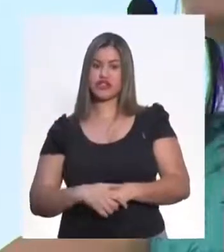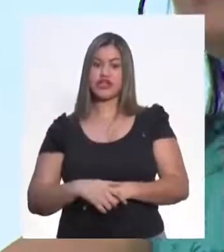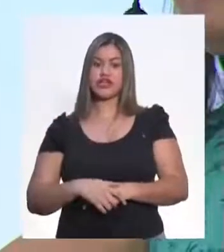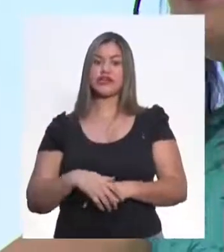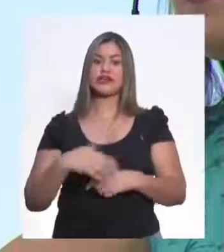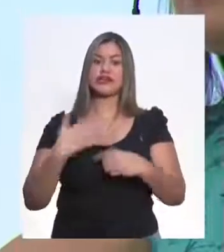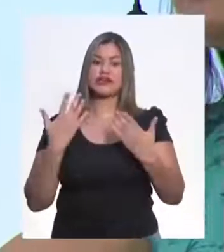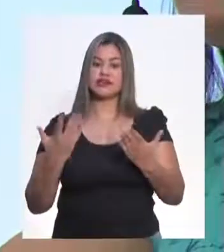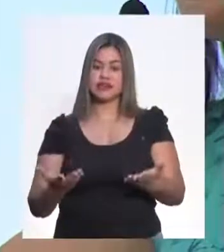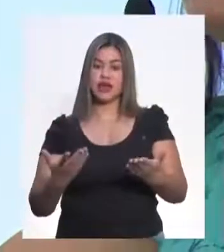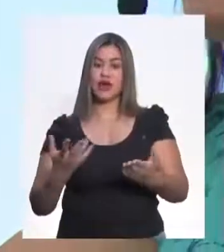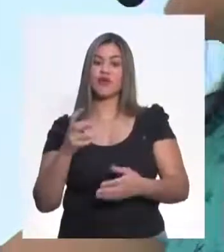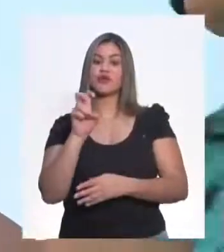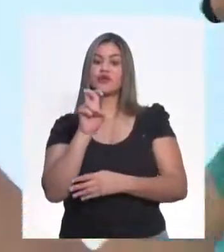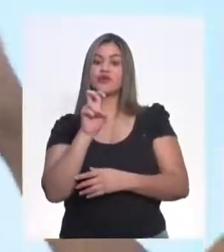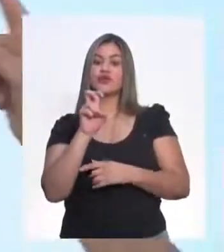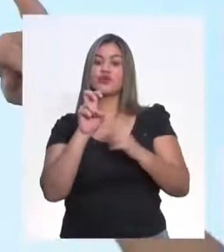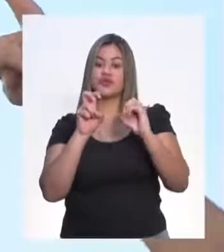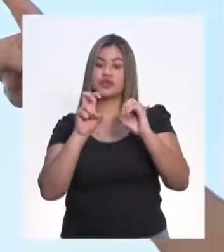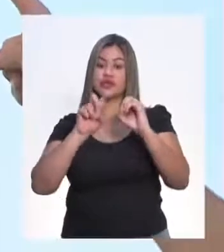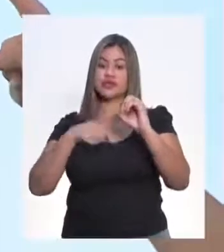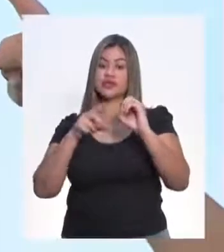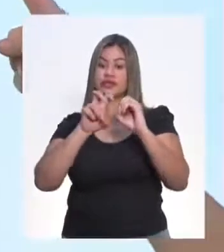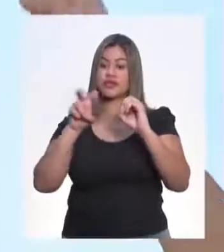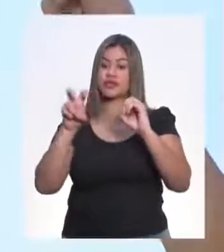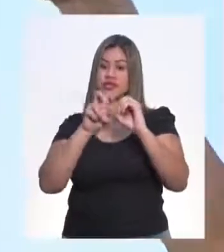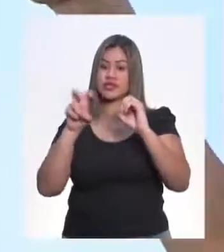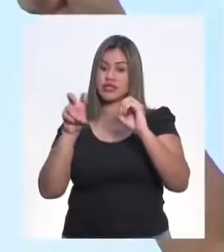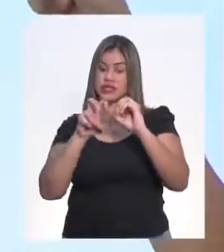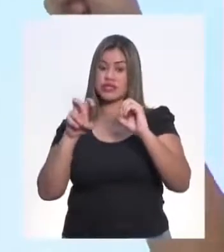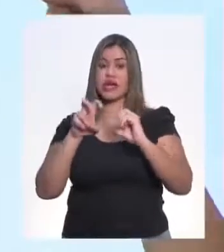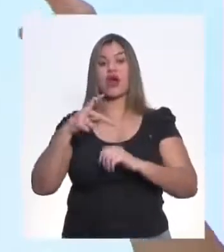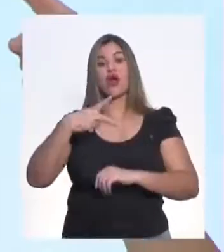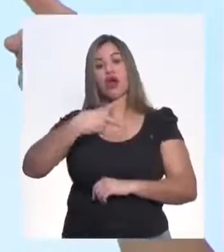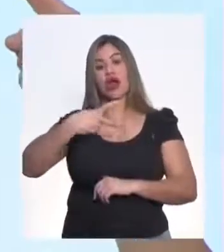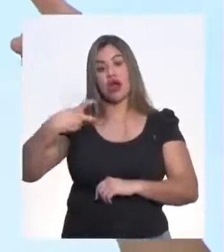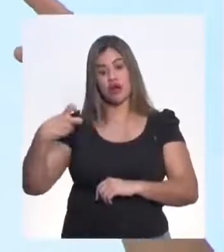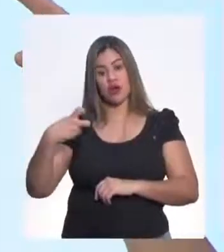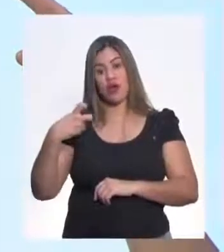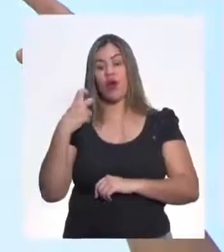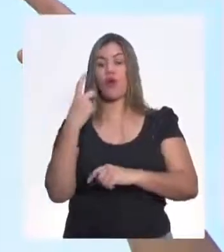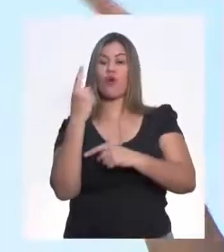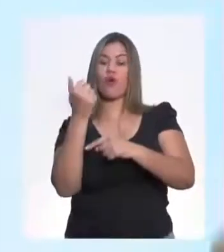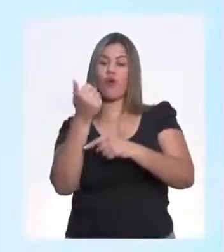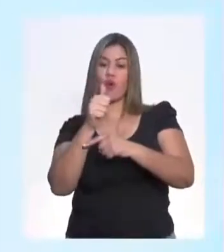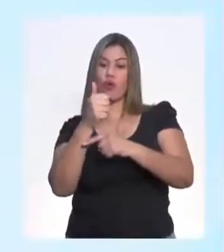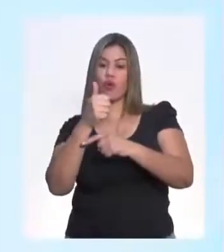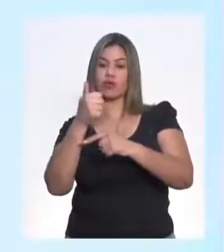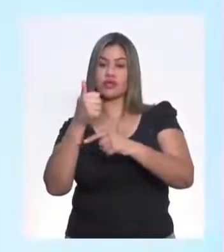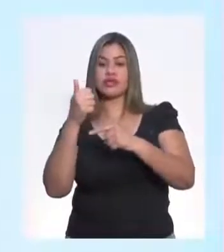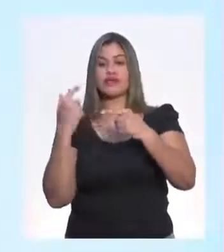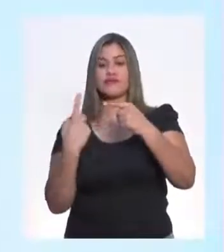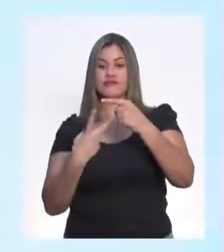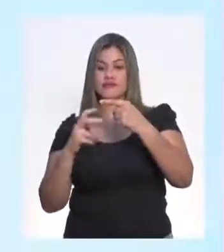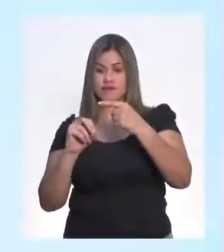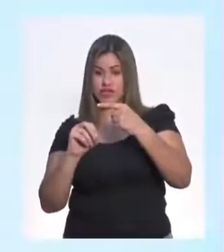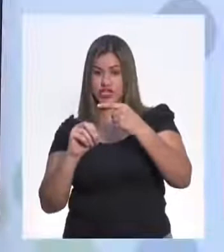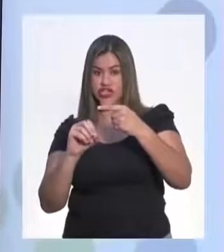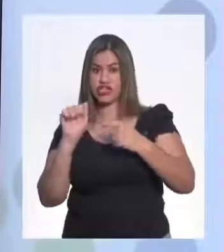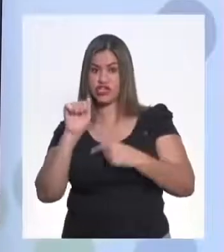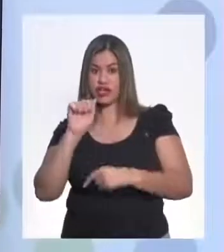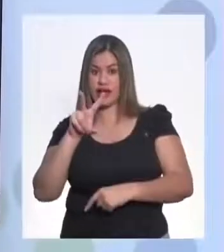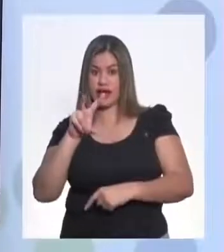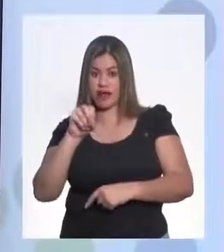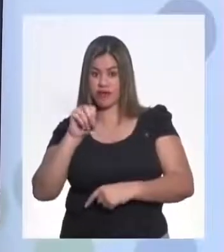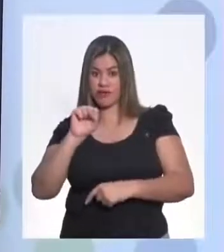55 centésimos é igual à fração 11 vinteavos. Estão entendendo?